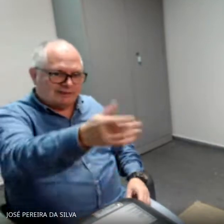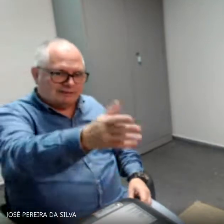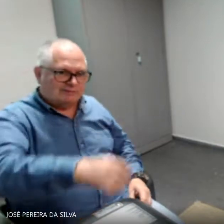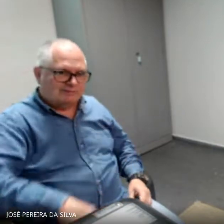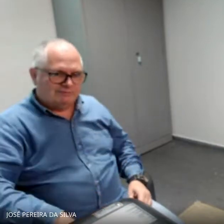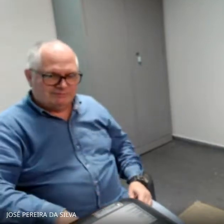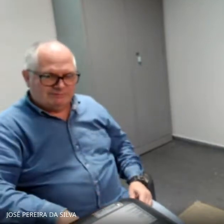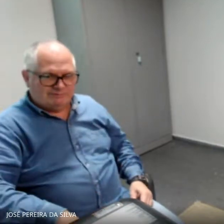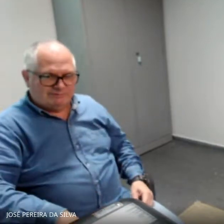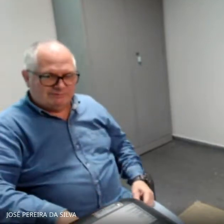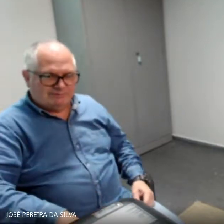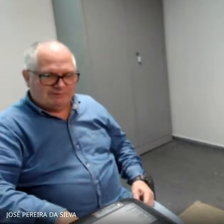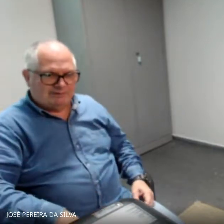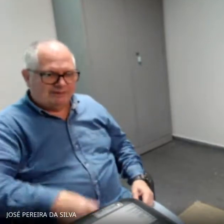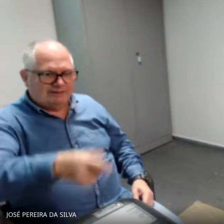ficar tratando